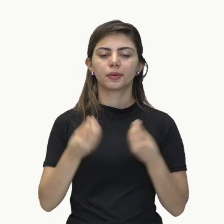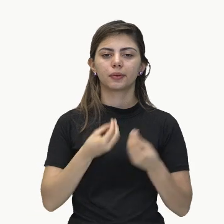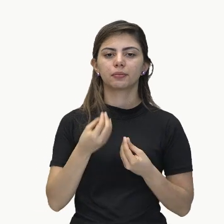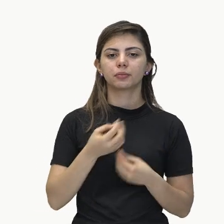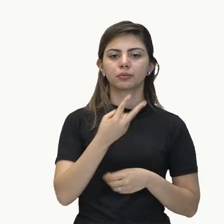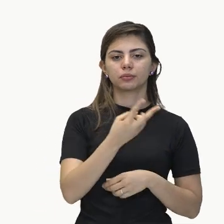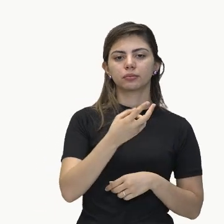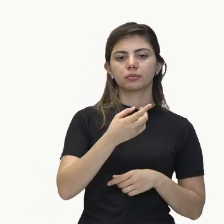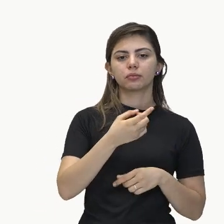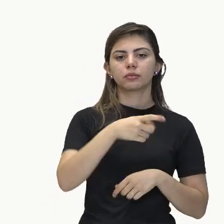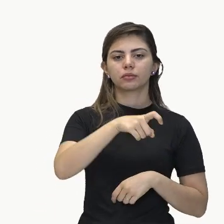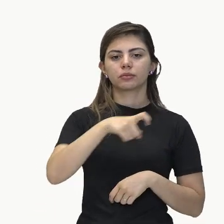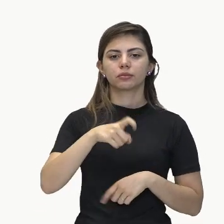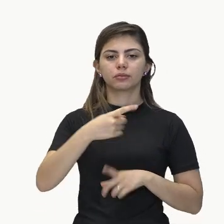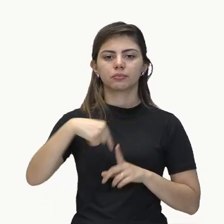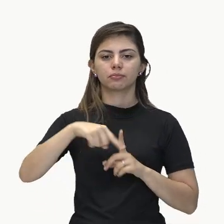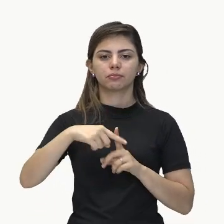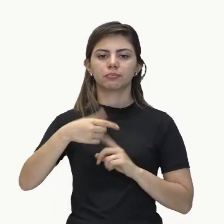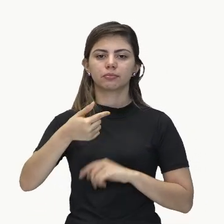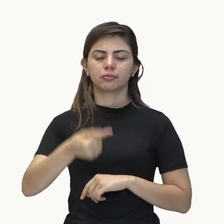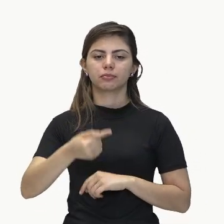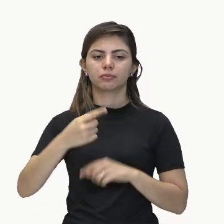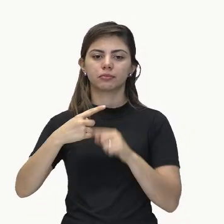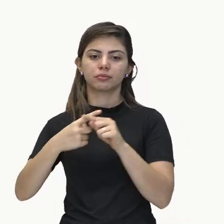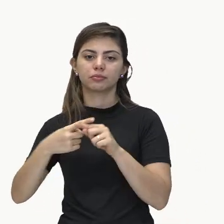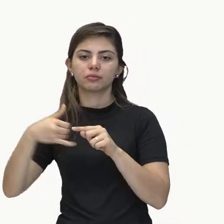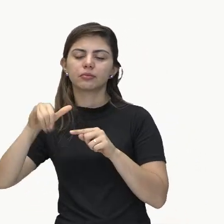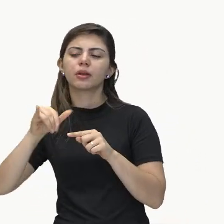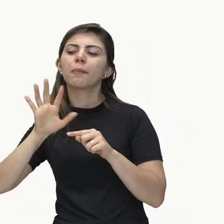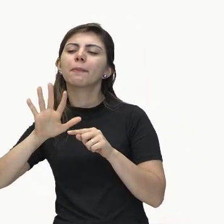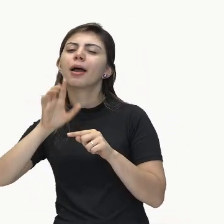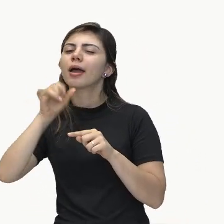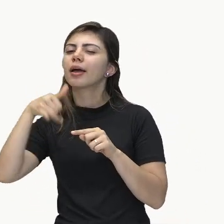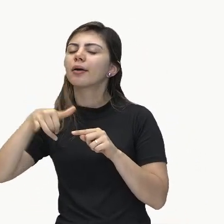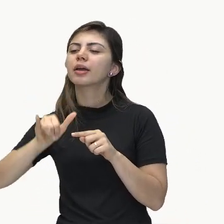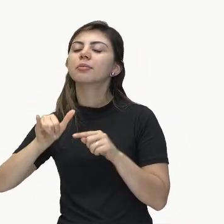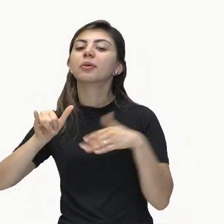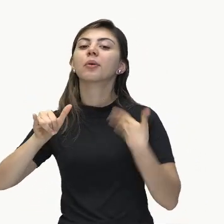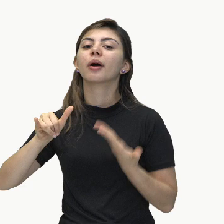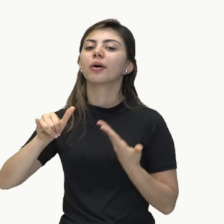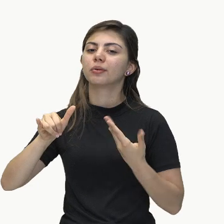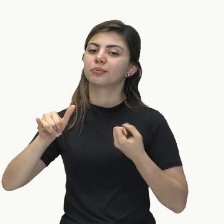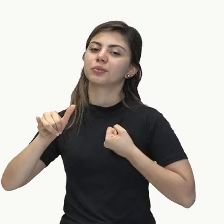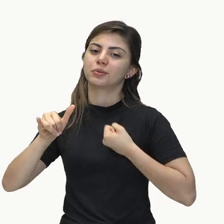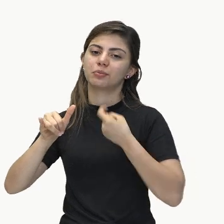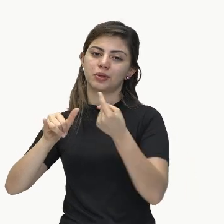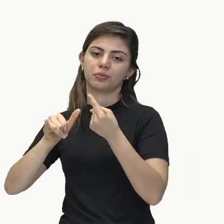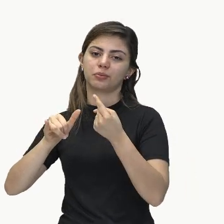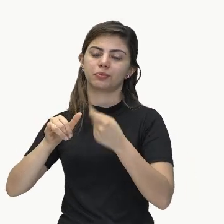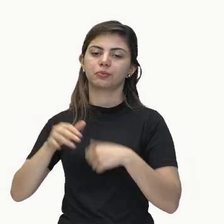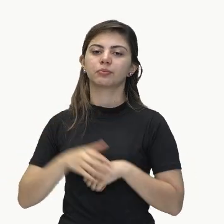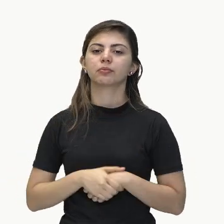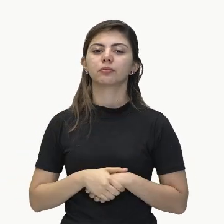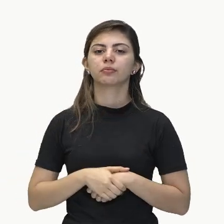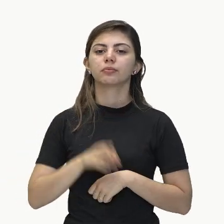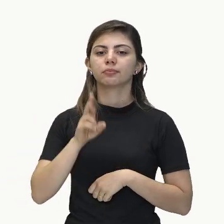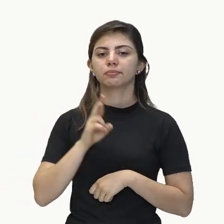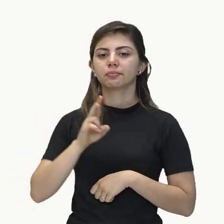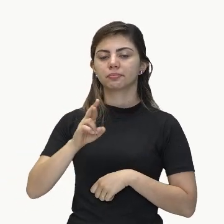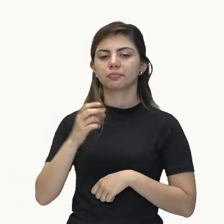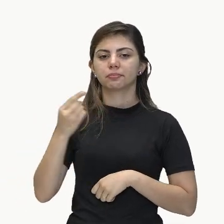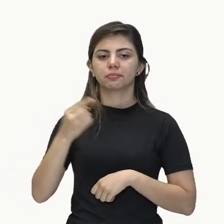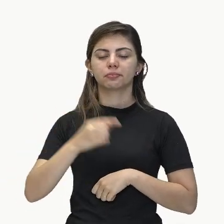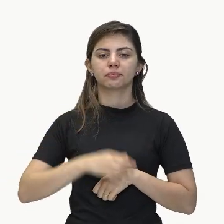o y. Mas eu acabei de achar o valor de y. Eu já sei que é 1. Então, é 7 vezes 1 igual a